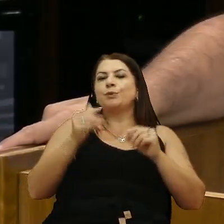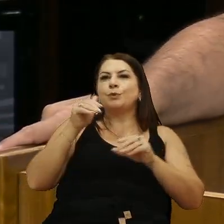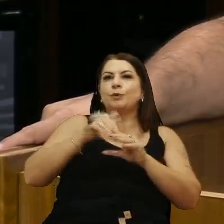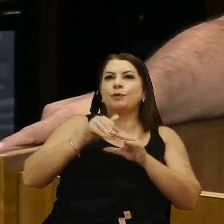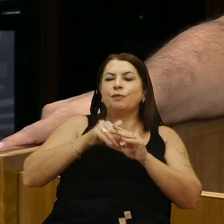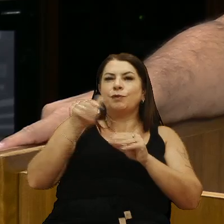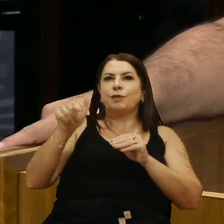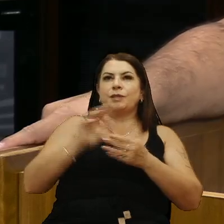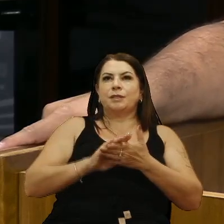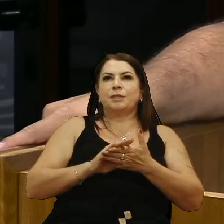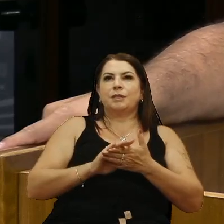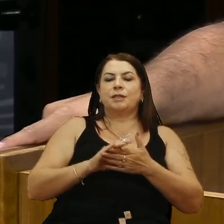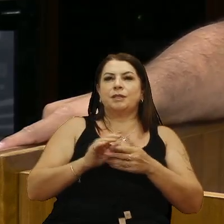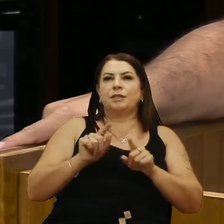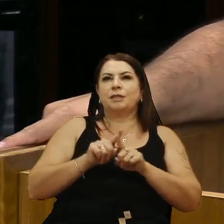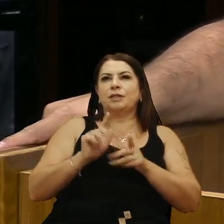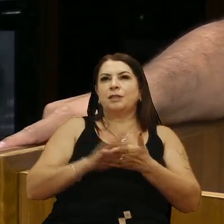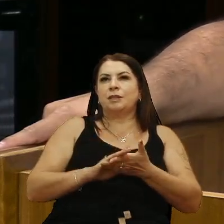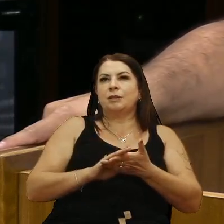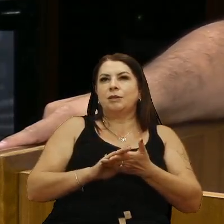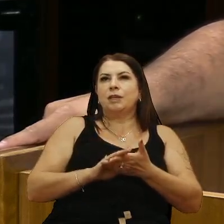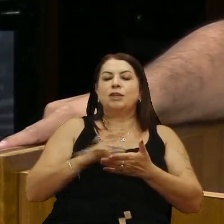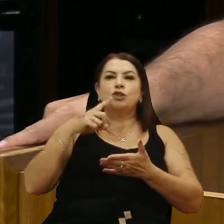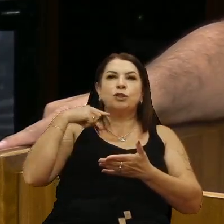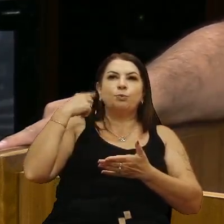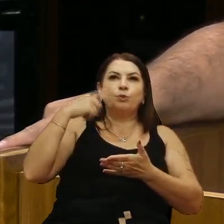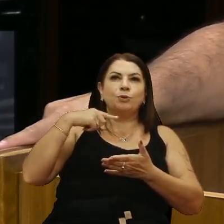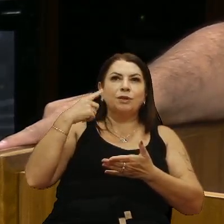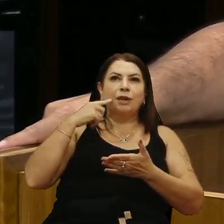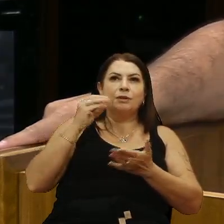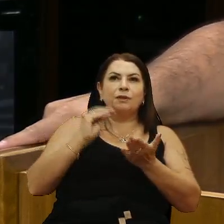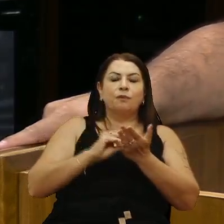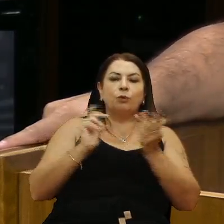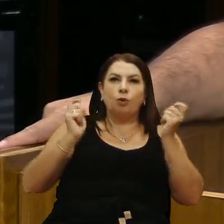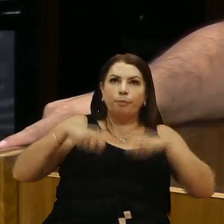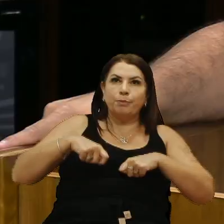eleição de coadjuvantes, de deputados